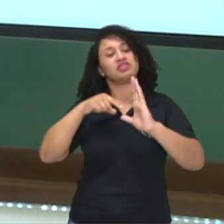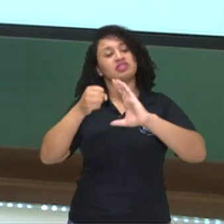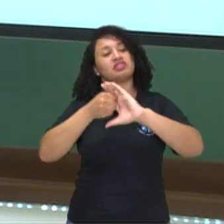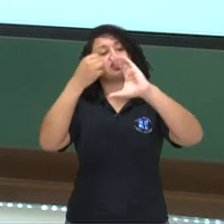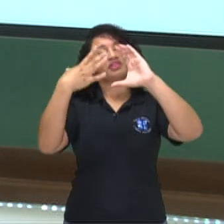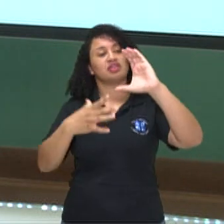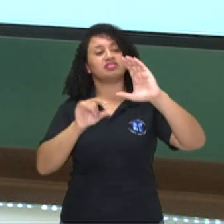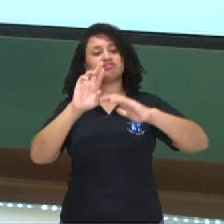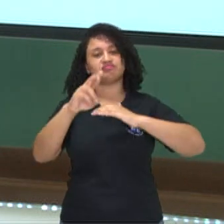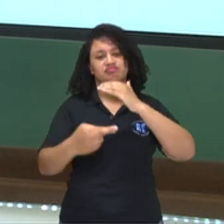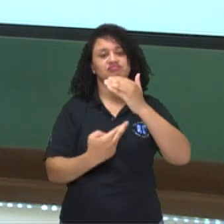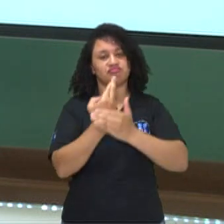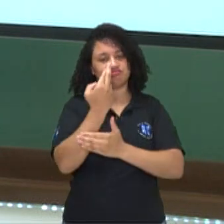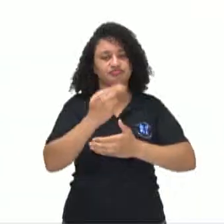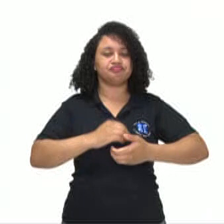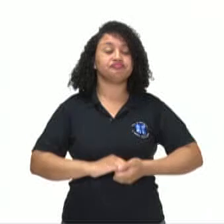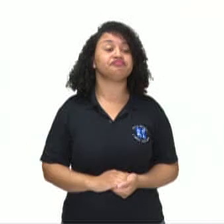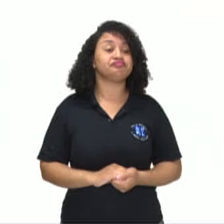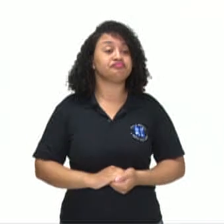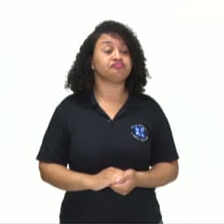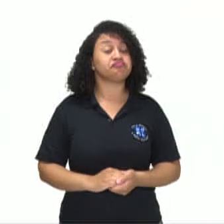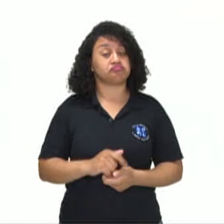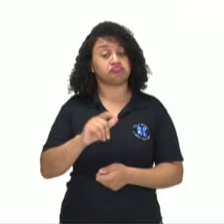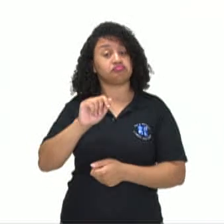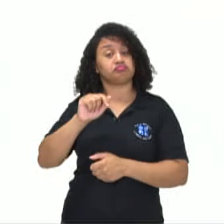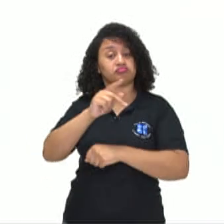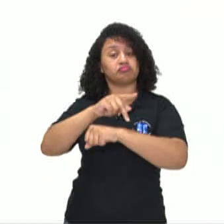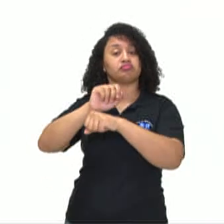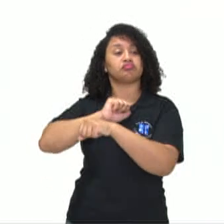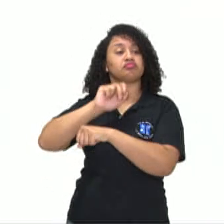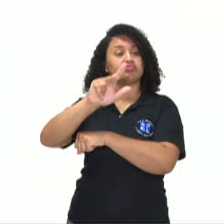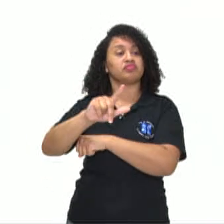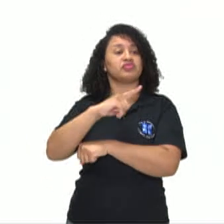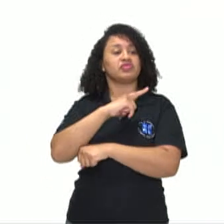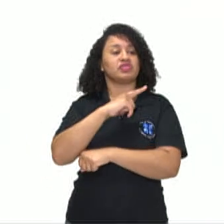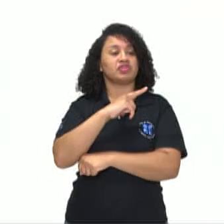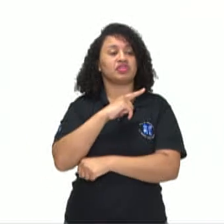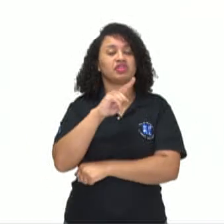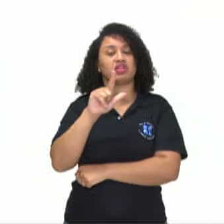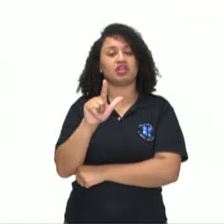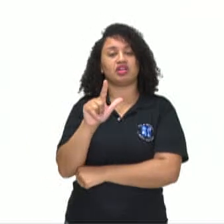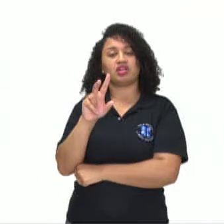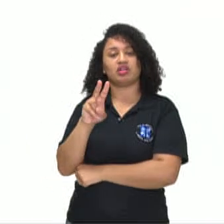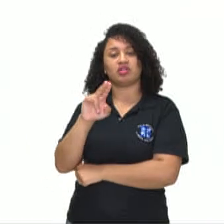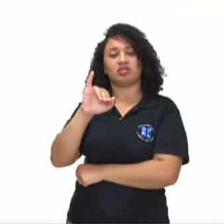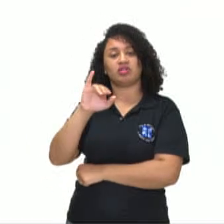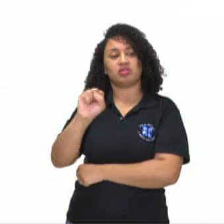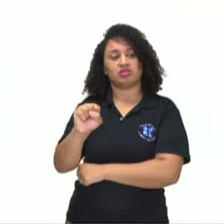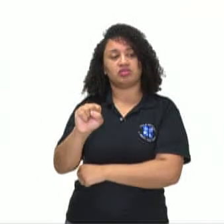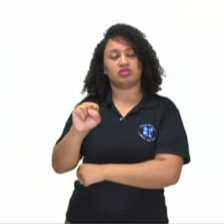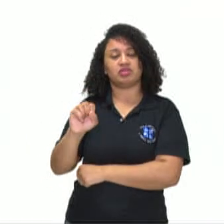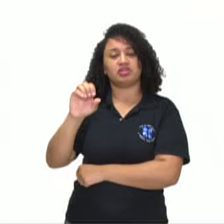características do Renascimento. Em Portugal, a gente vai ter Luís de Camões escrevendo